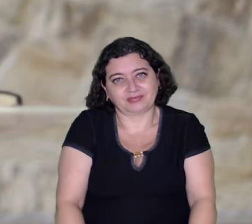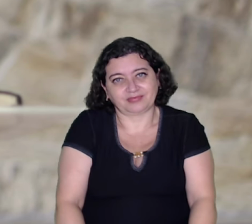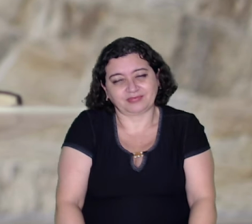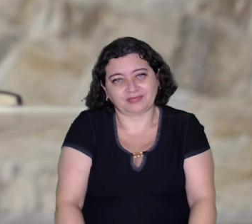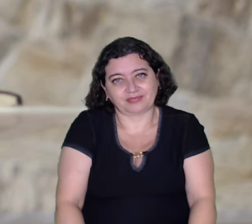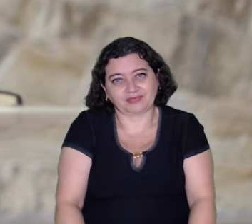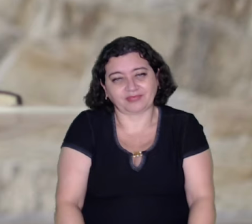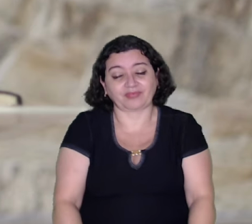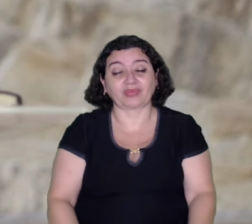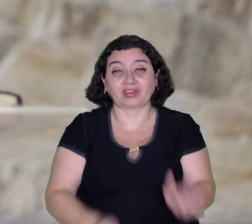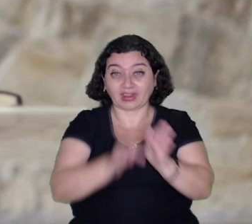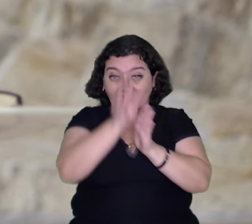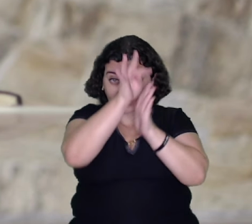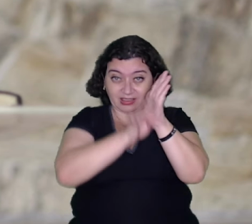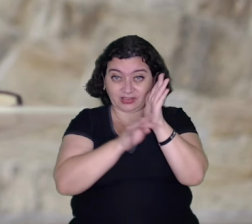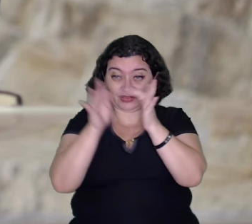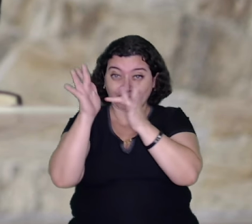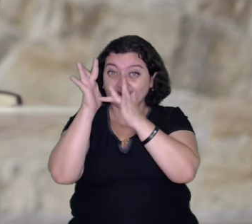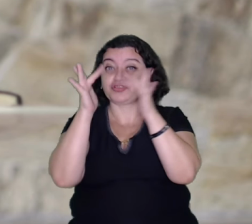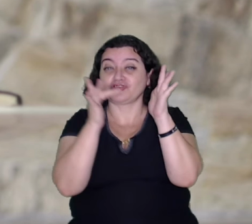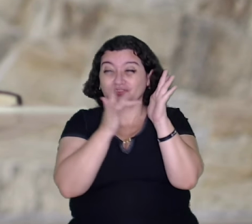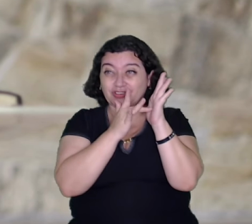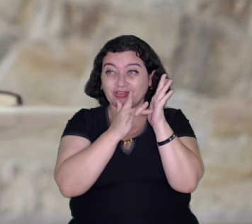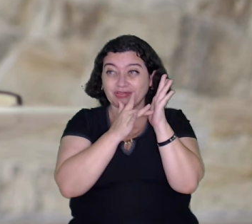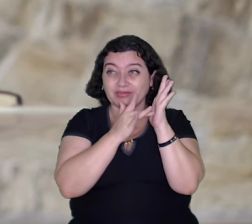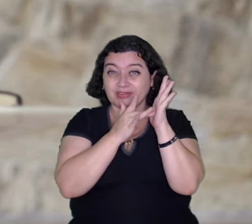Esqueça daquele texto que Jesus pegou,